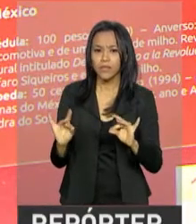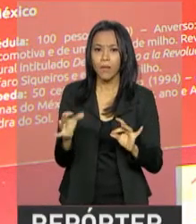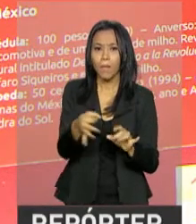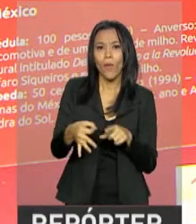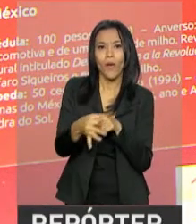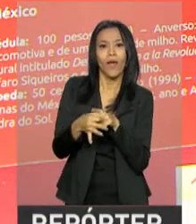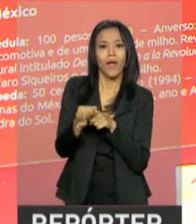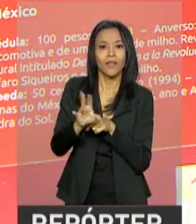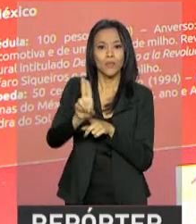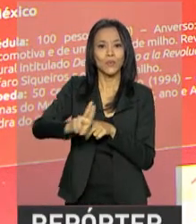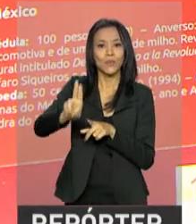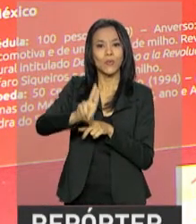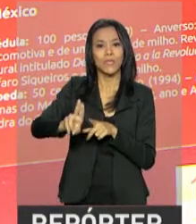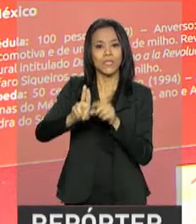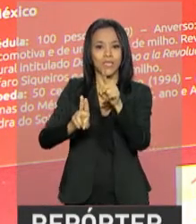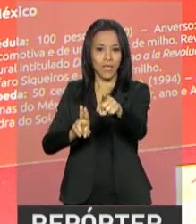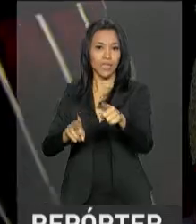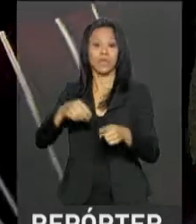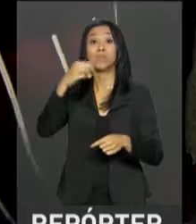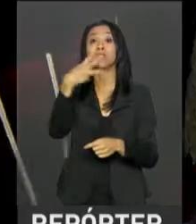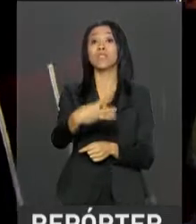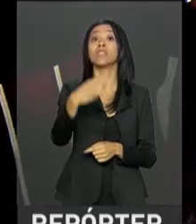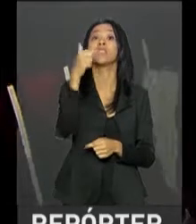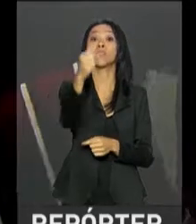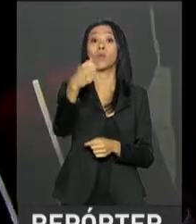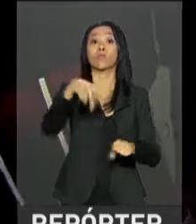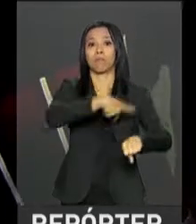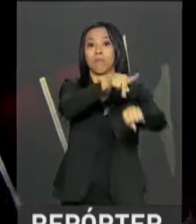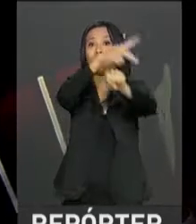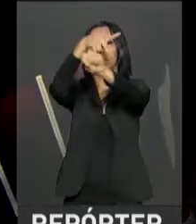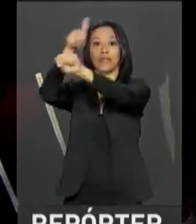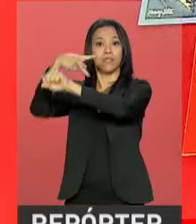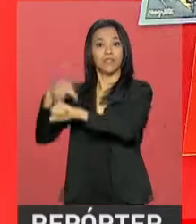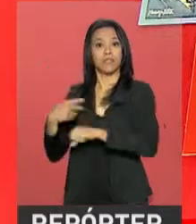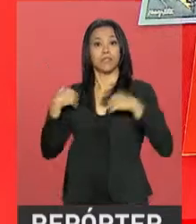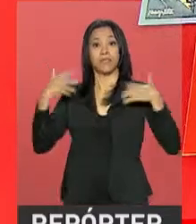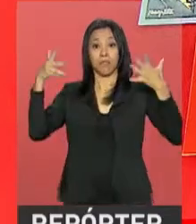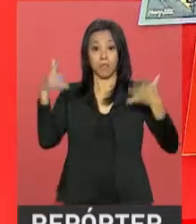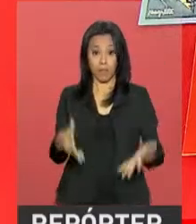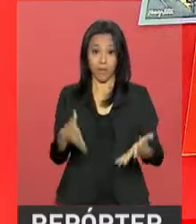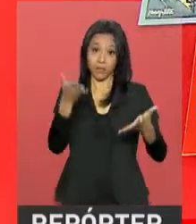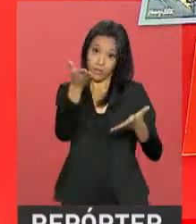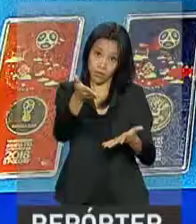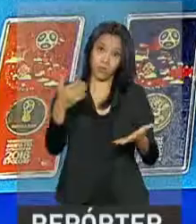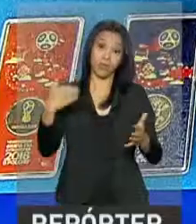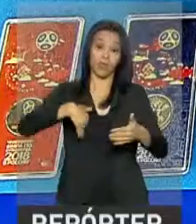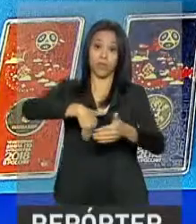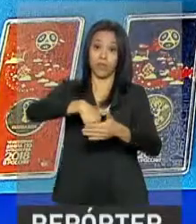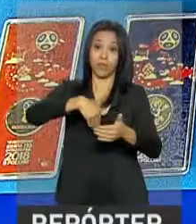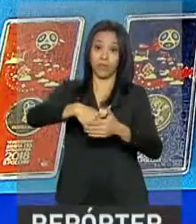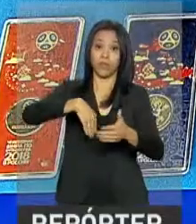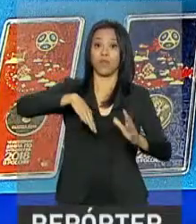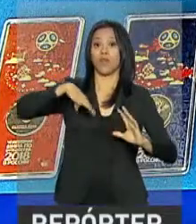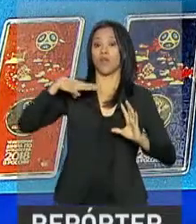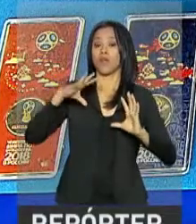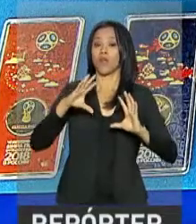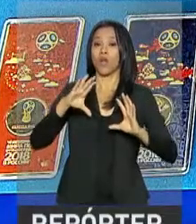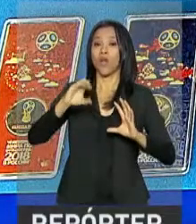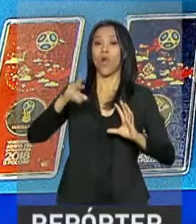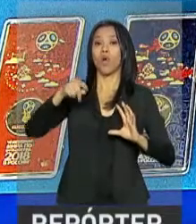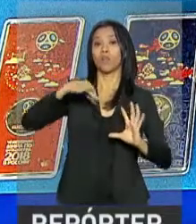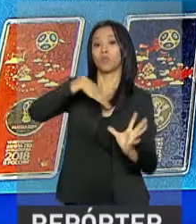usadas nos 32 países que participam da copa do mundo fifa 2018 além de ter informações